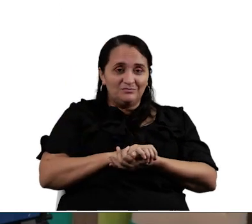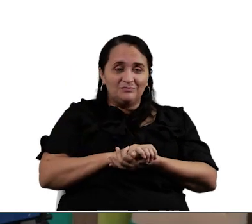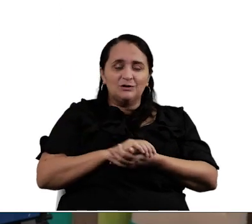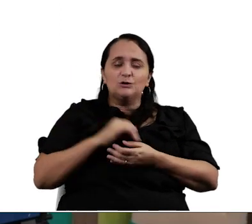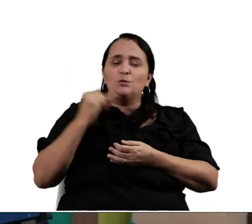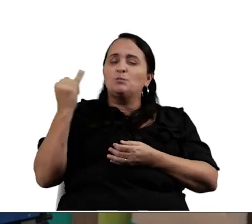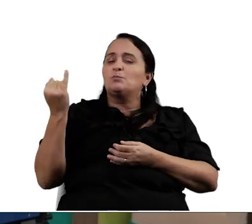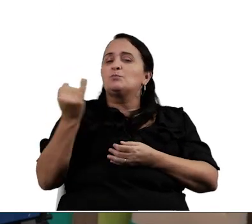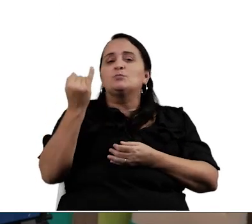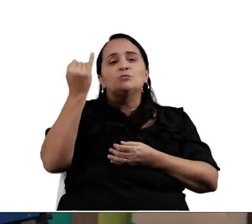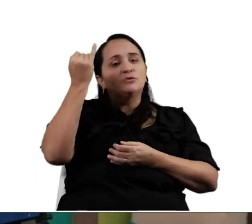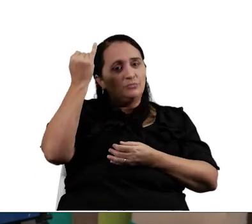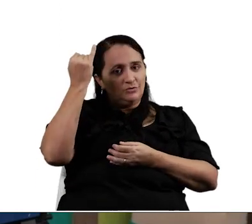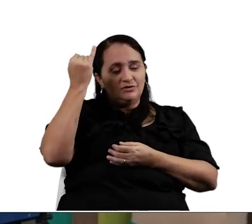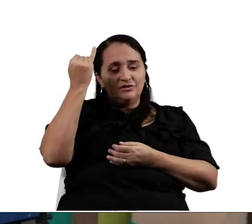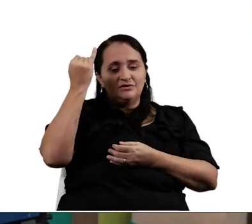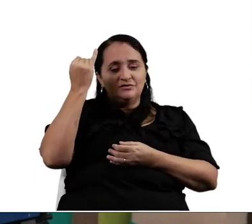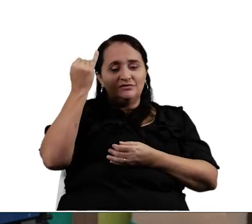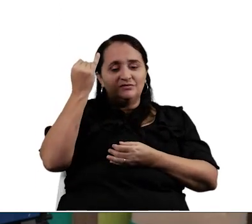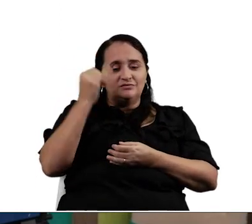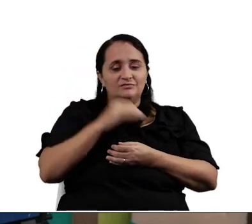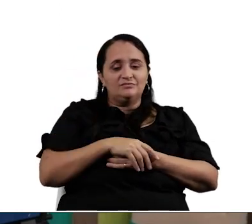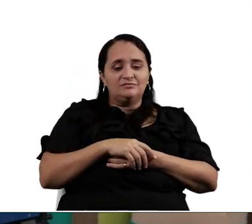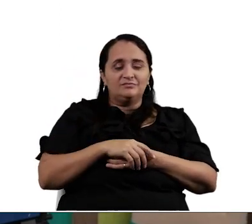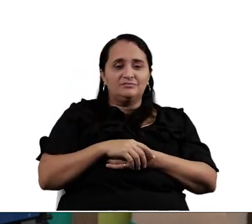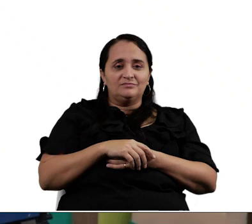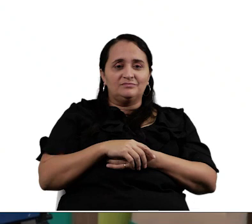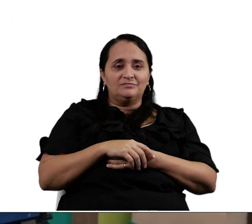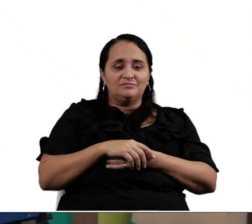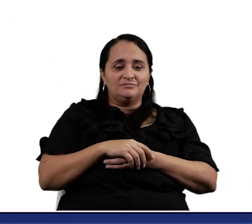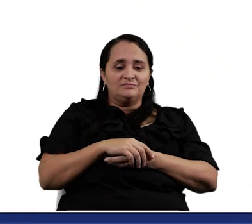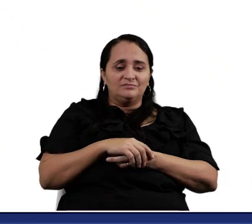importante a gente preservar as culturas.